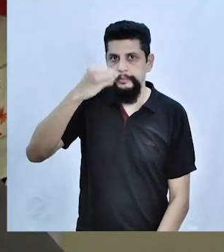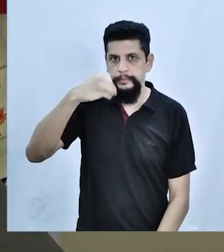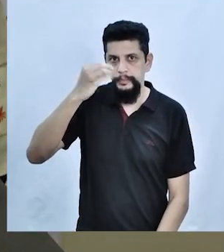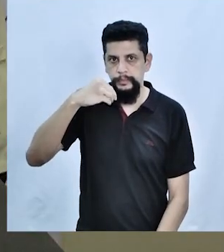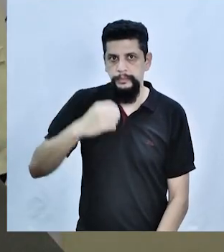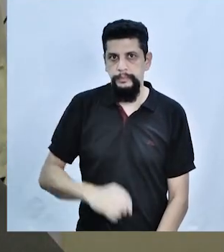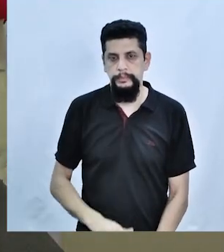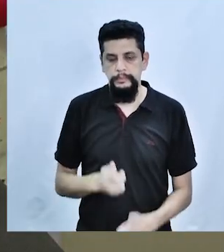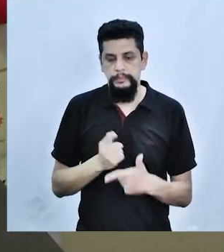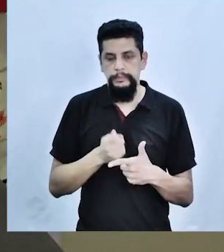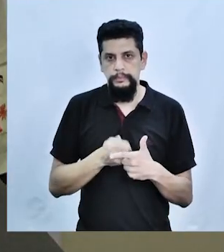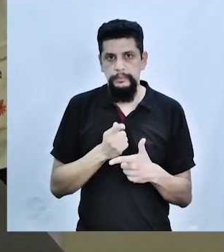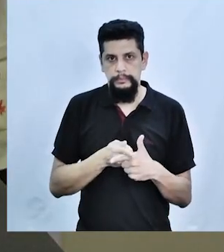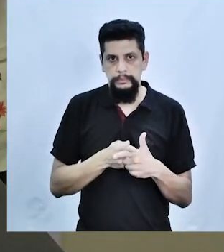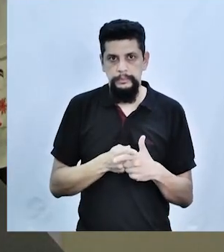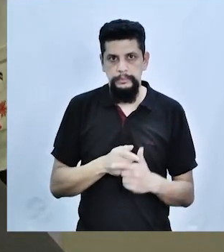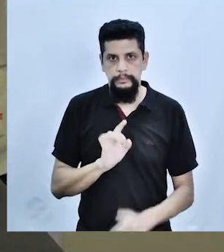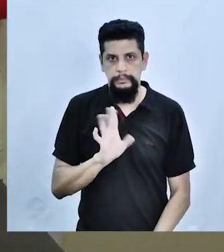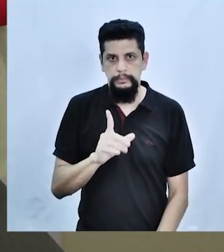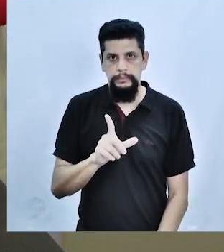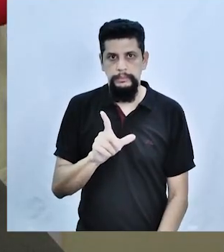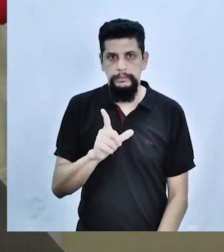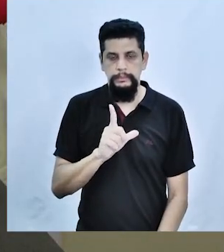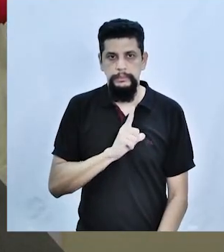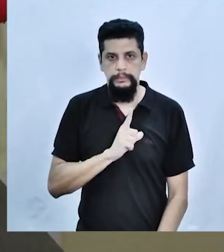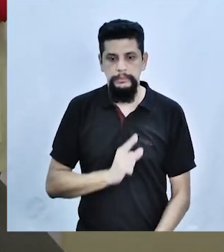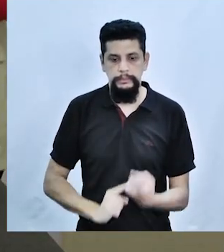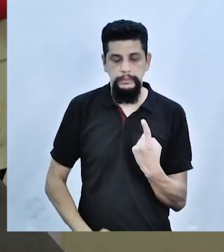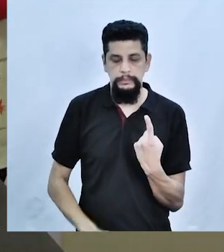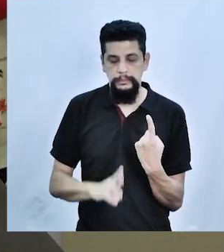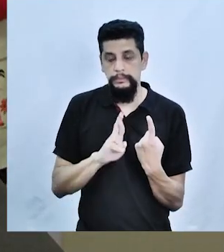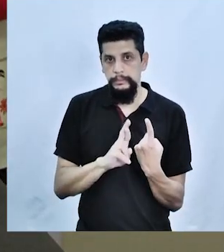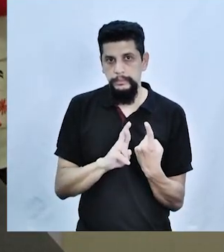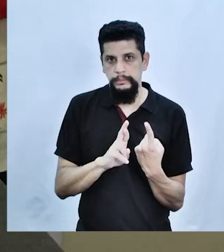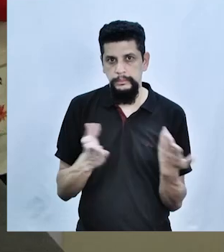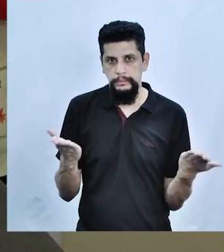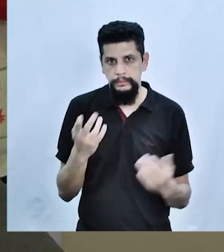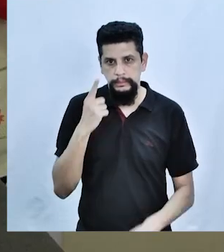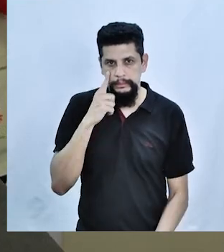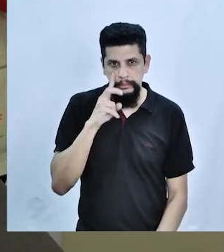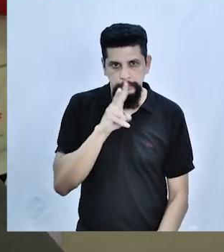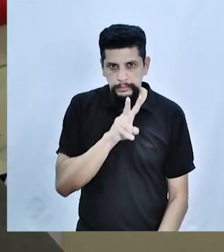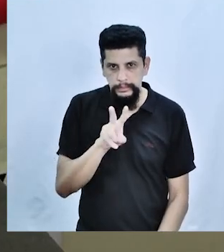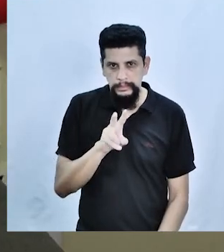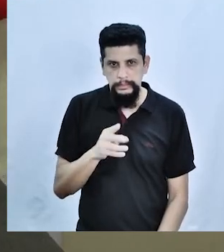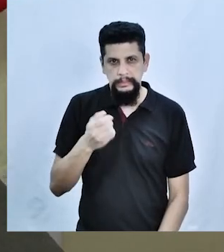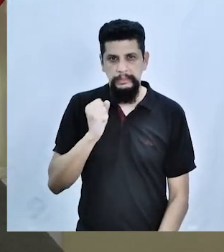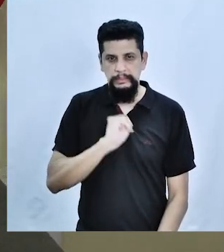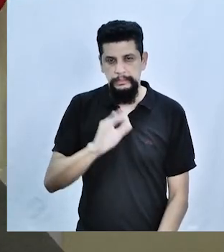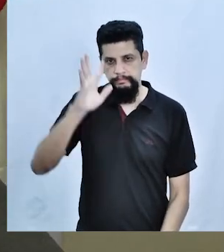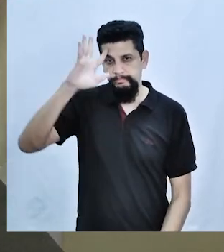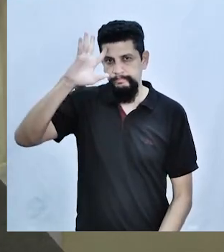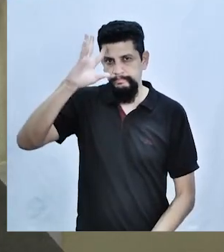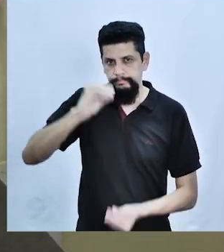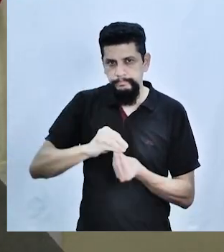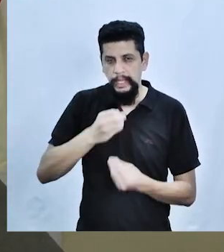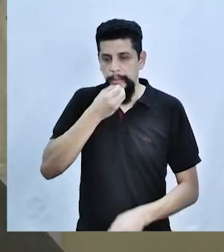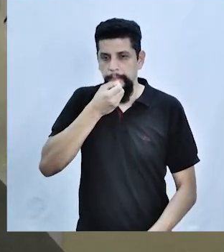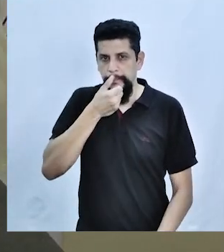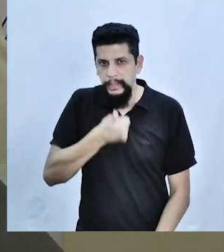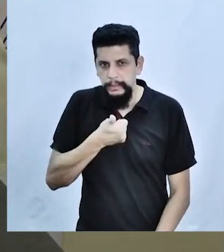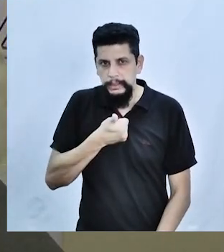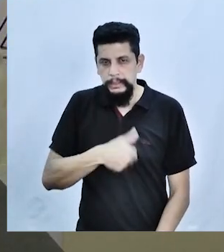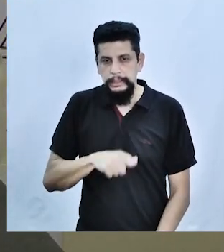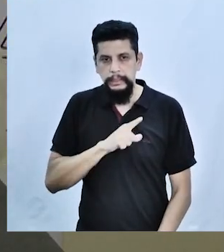mais fraco quando tem um R só no meio da palavra. No meio da palavra. É. Pra gente ver se nós entendemos bem tudo